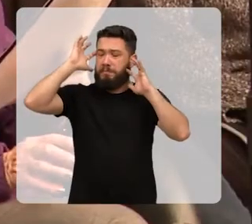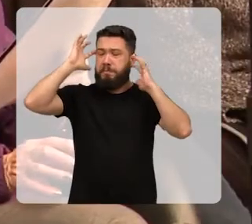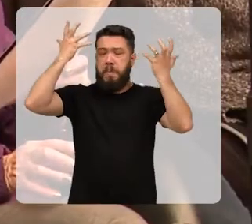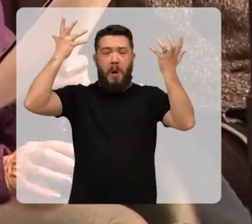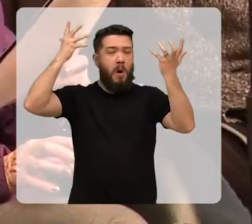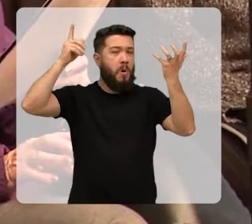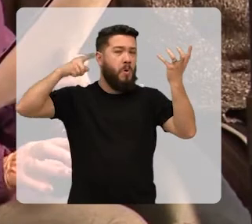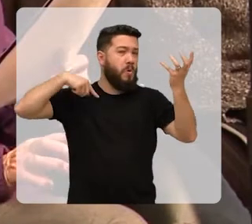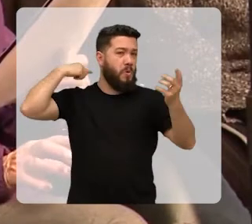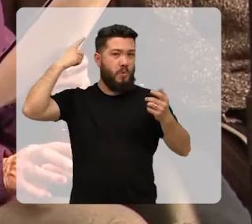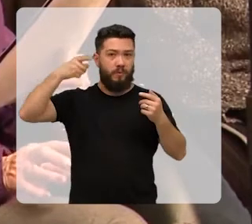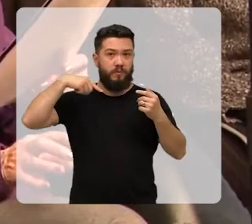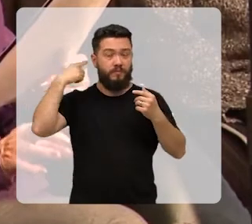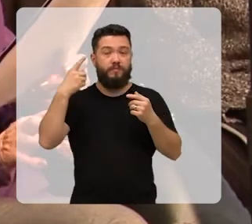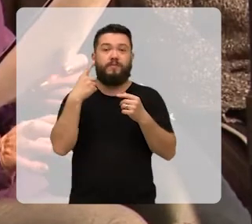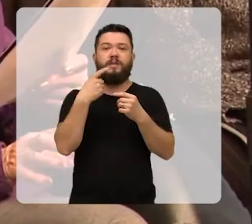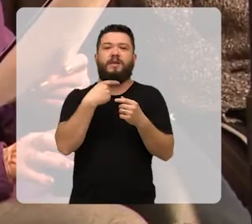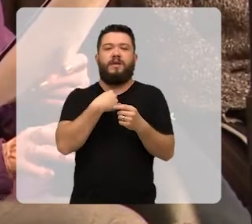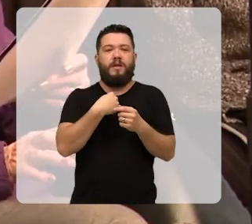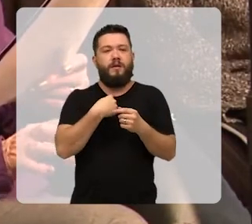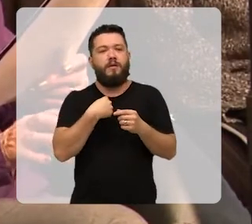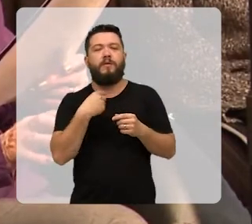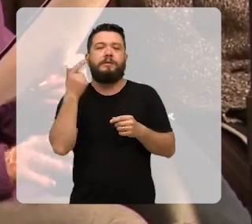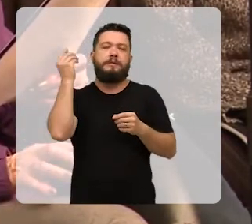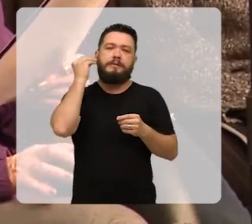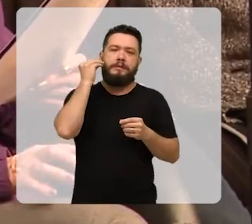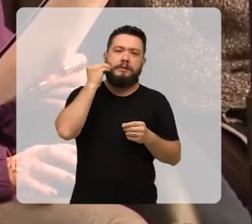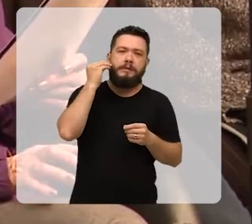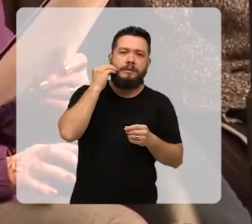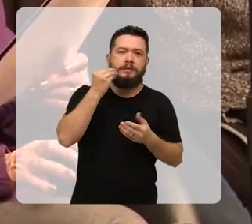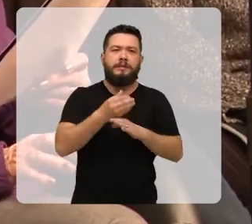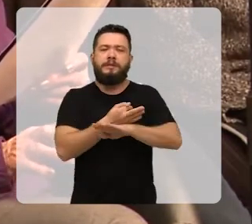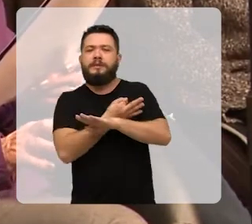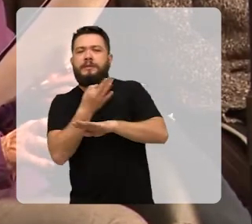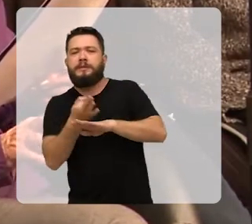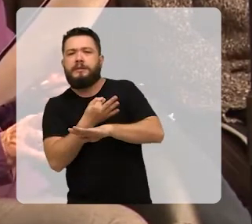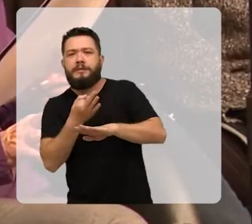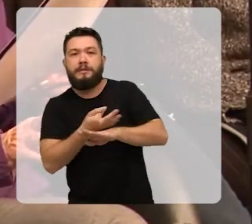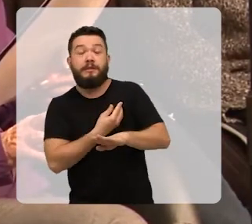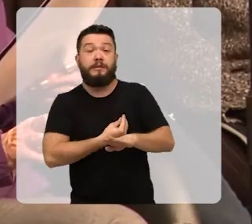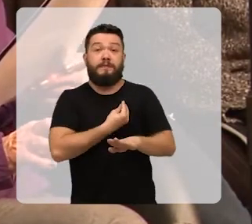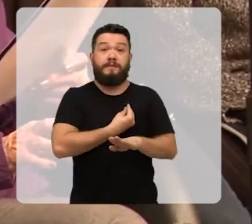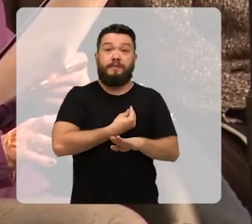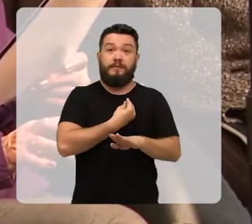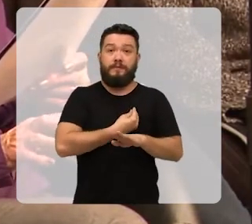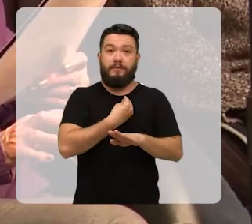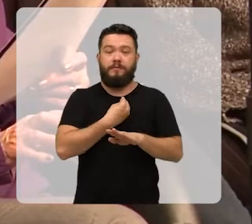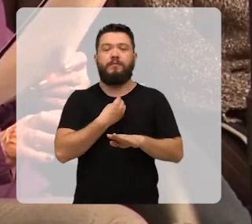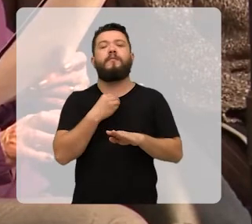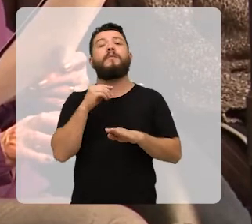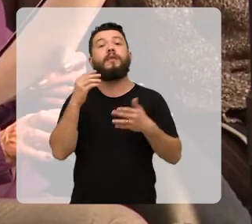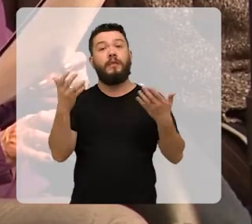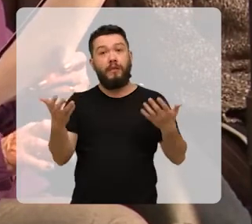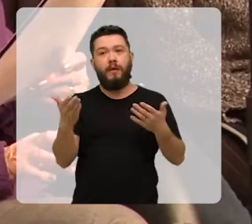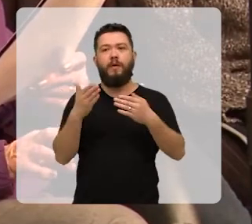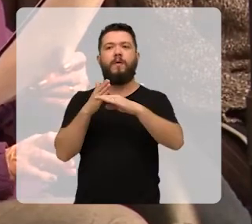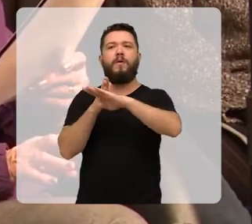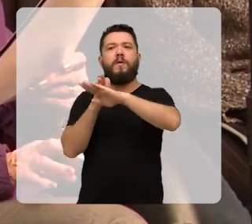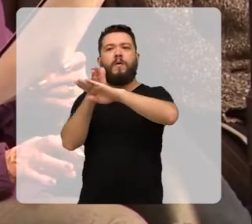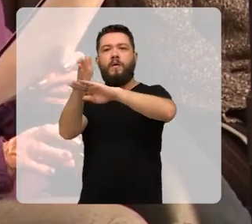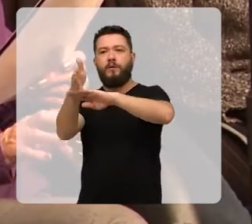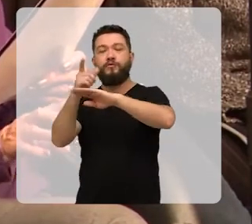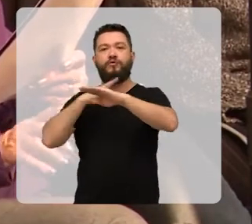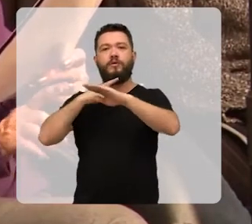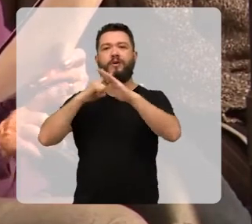que estava e tinha de viver na melhor maneira possível. Para recuperar, fiquei no sanatório perto de